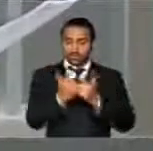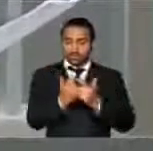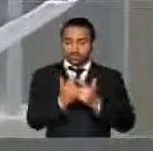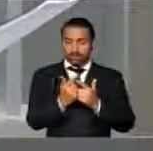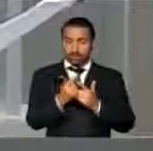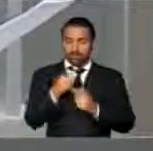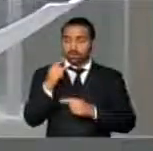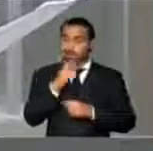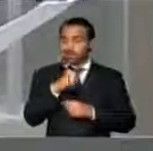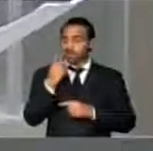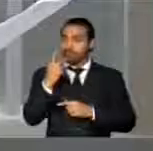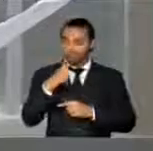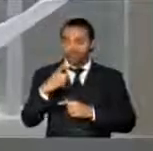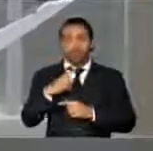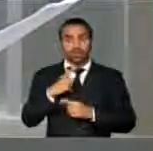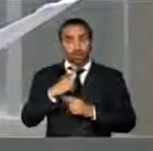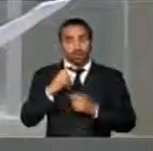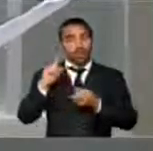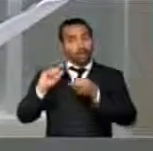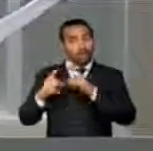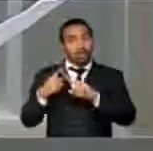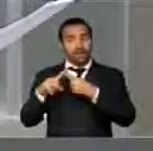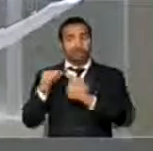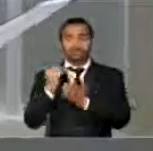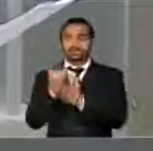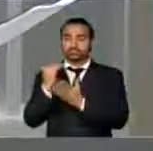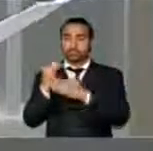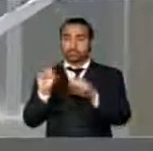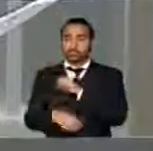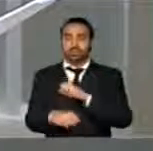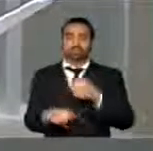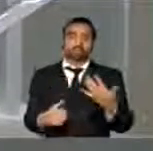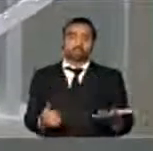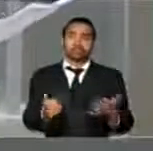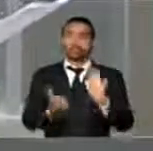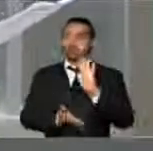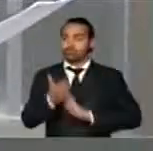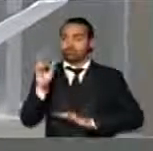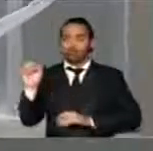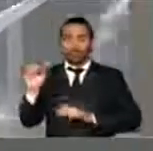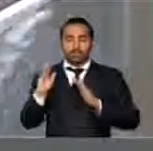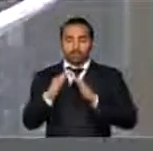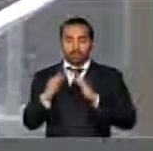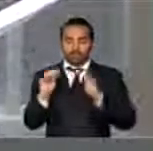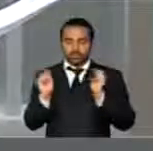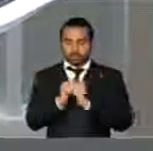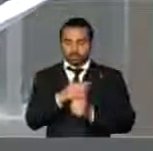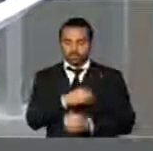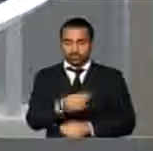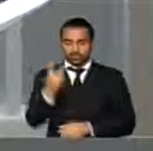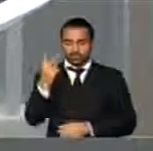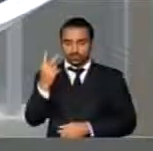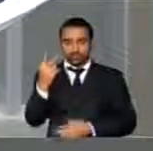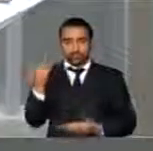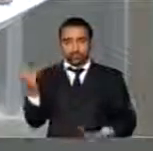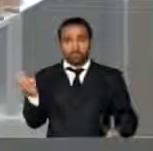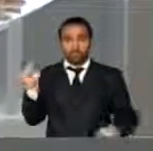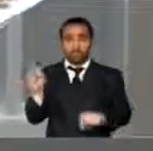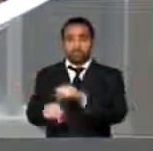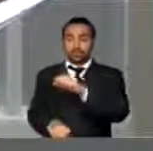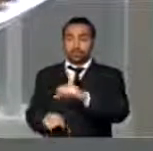estava sendo ameaçado de morte. E foi para sua casa, com a sua esposa e suas duas filhas, e foi assassinado